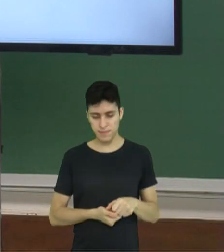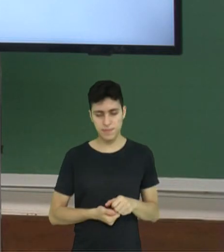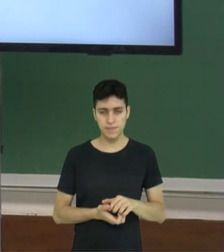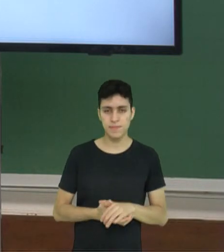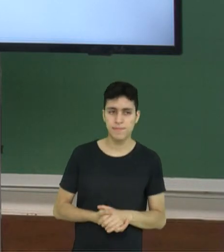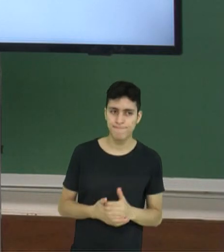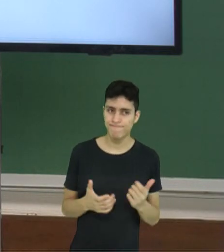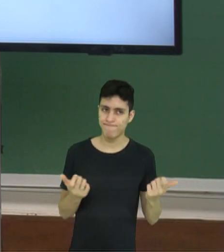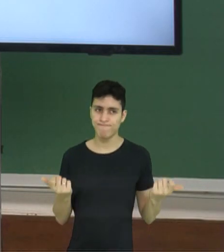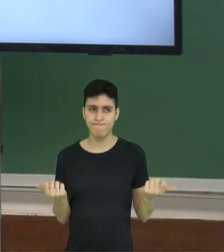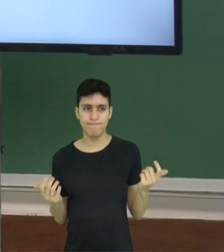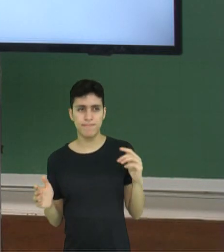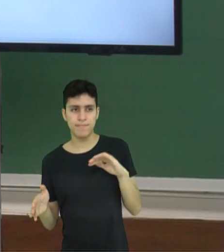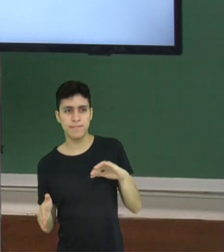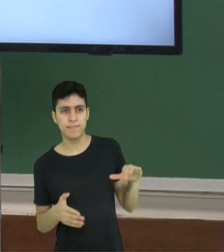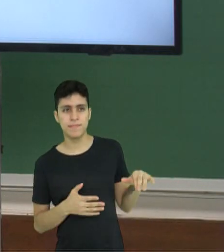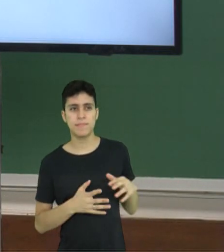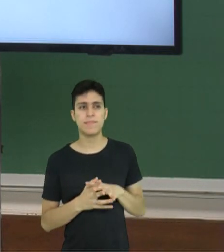planeta, beleza?